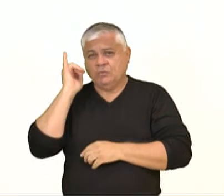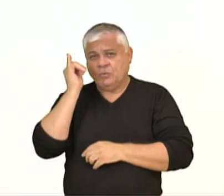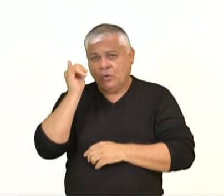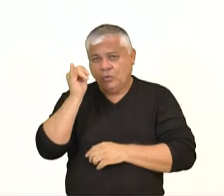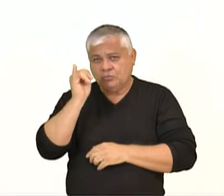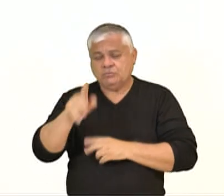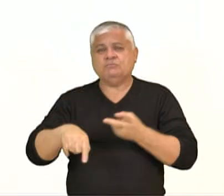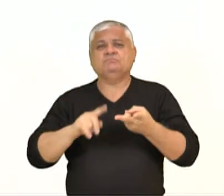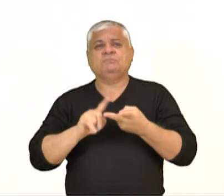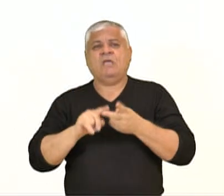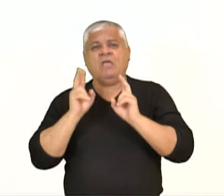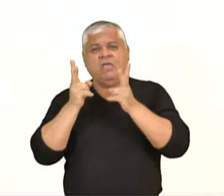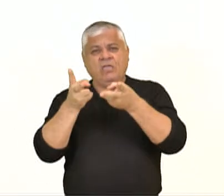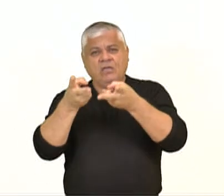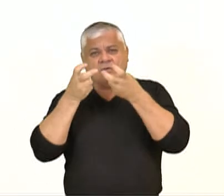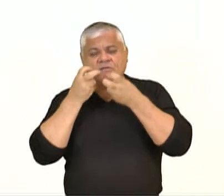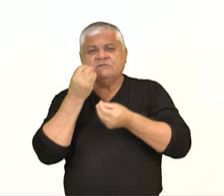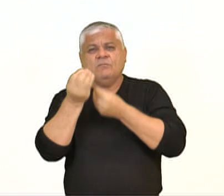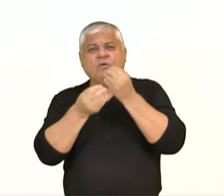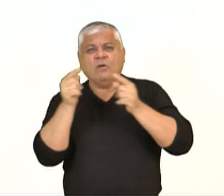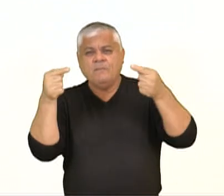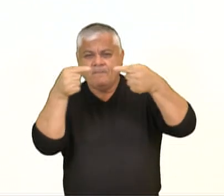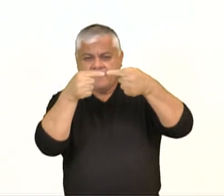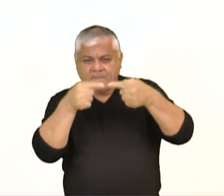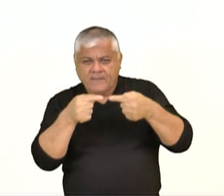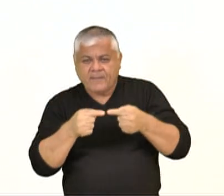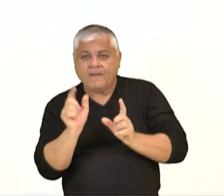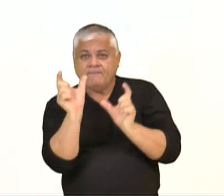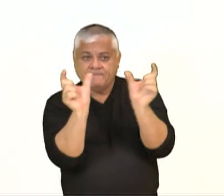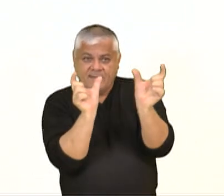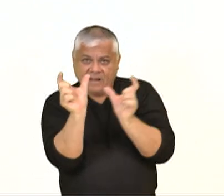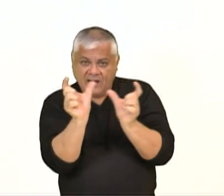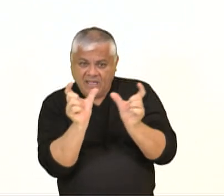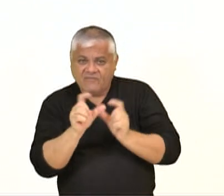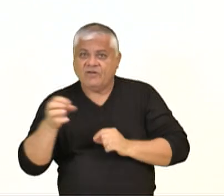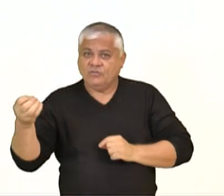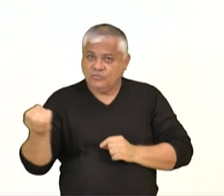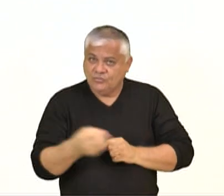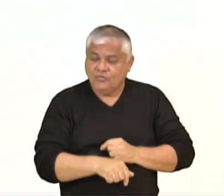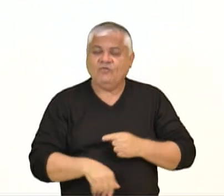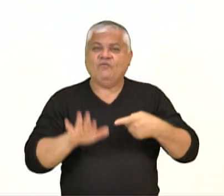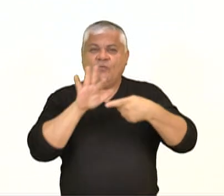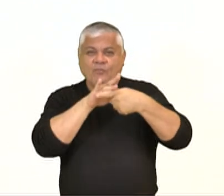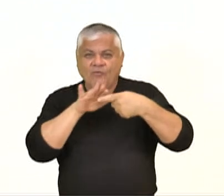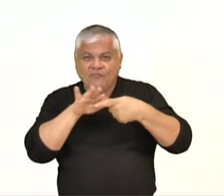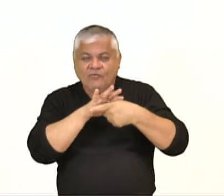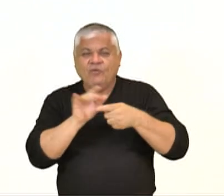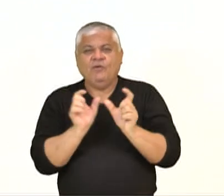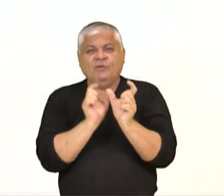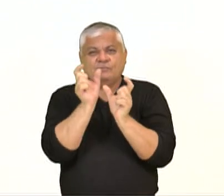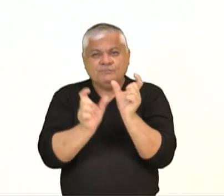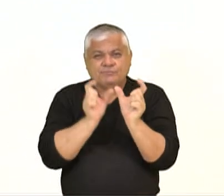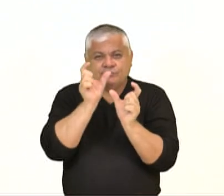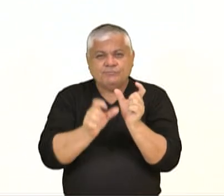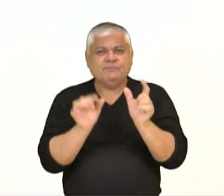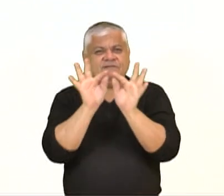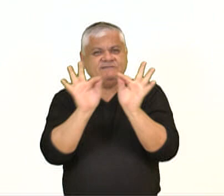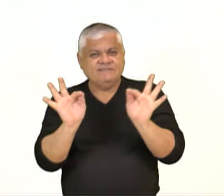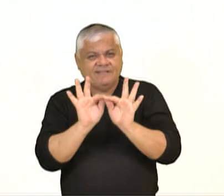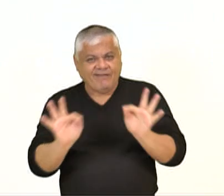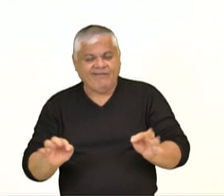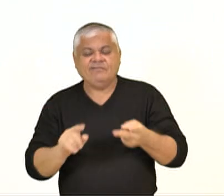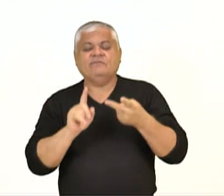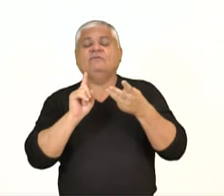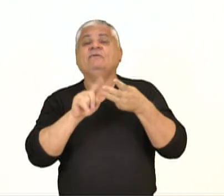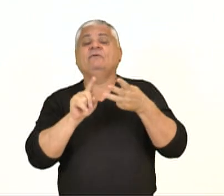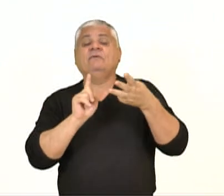Rosa, reconhecemos os efeitos de sentido decorrente da exploração de recursos morfossintáticos, de formação de palavras,